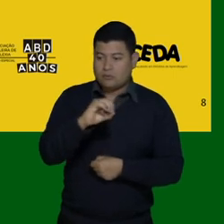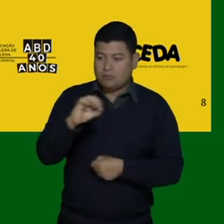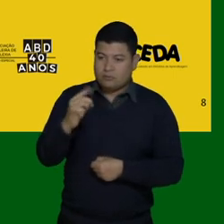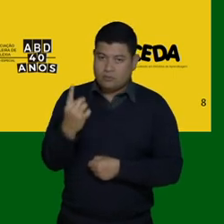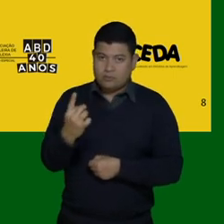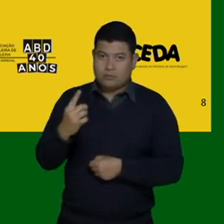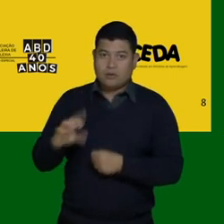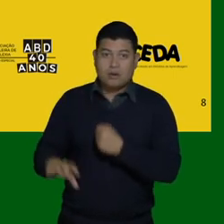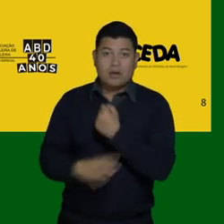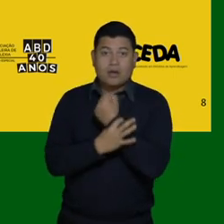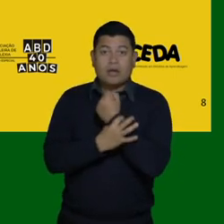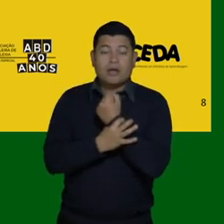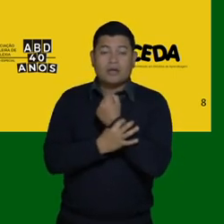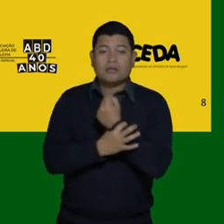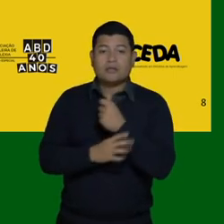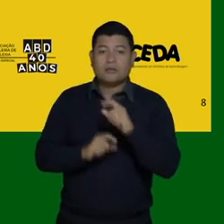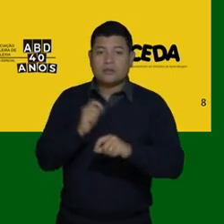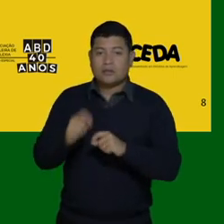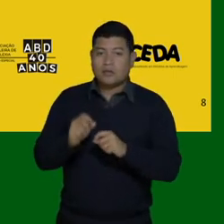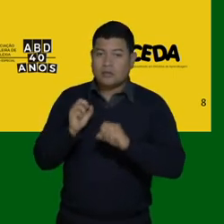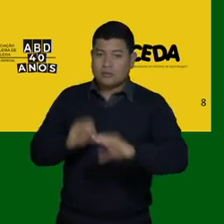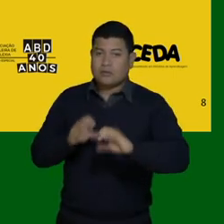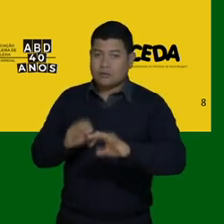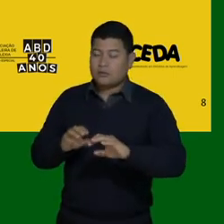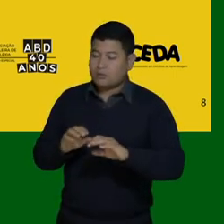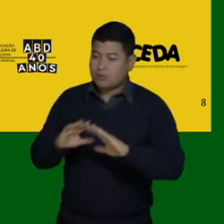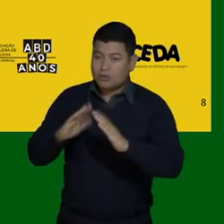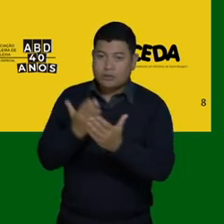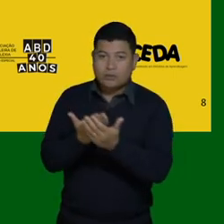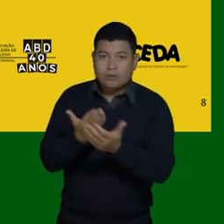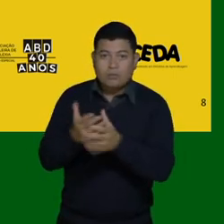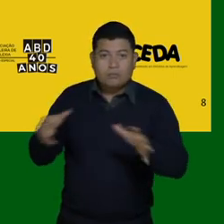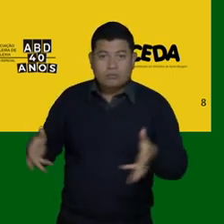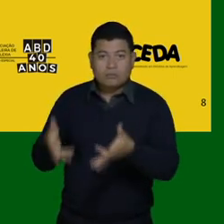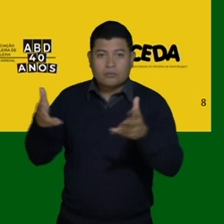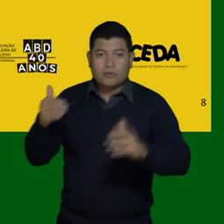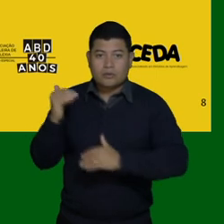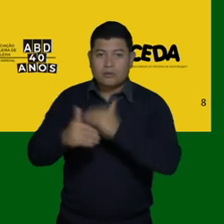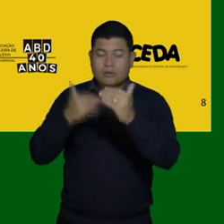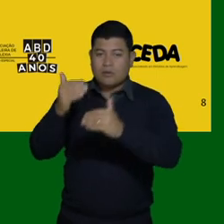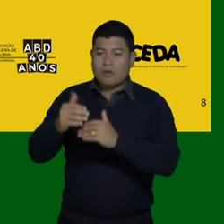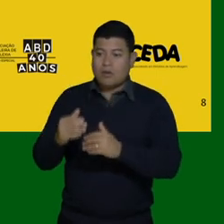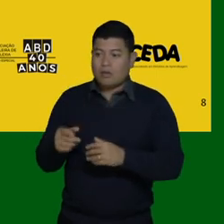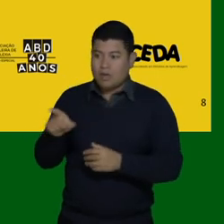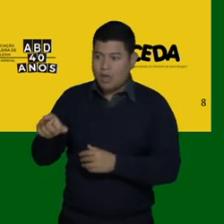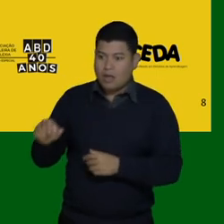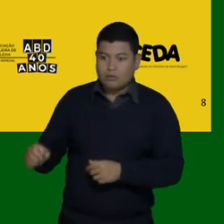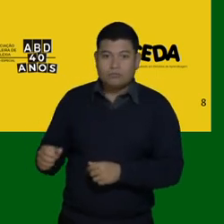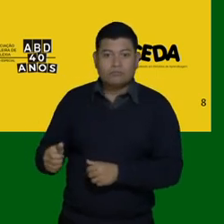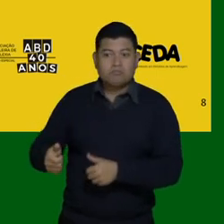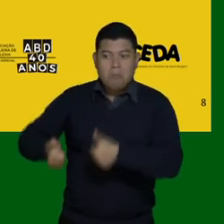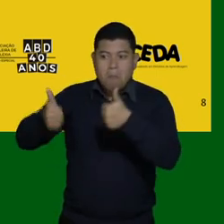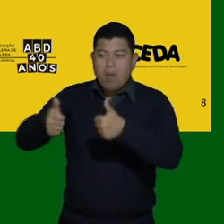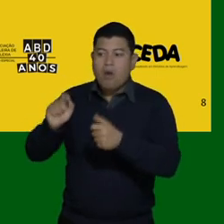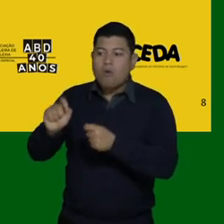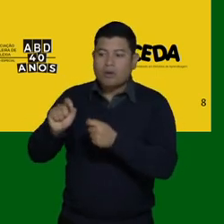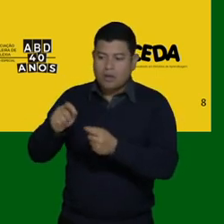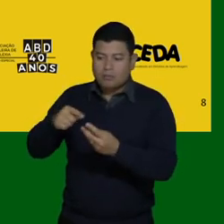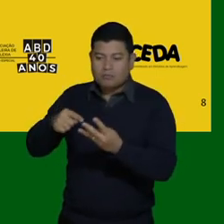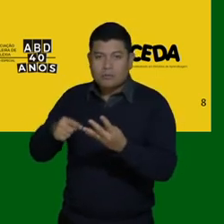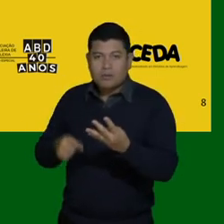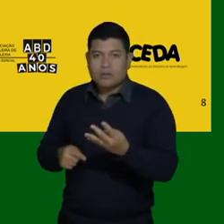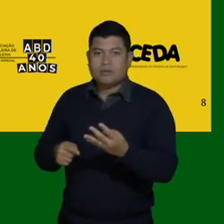garantir educação escolar e promover o desenvolvimento das potencialidades do aluno que apresentem